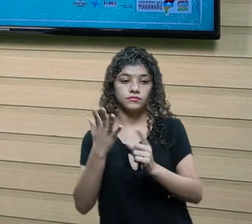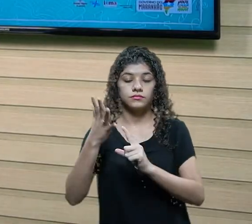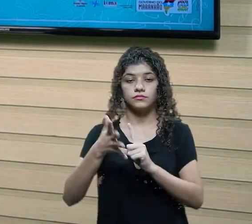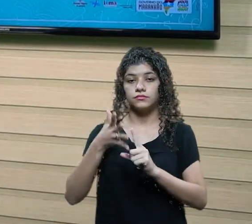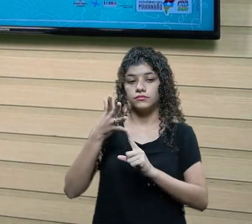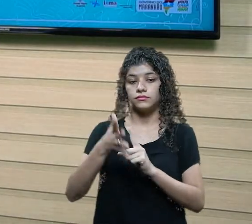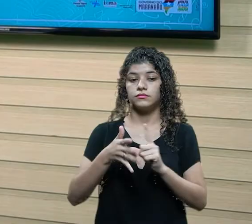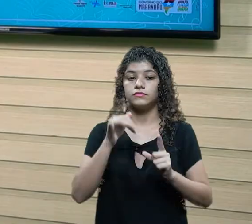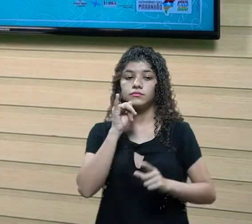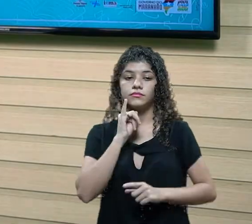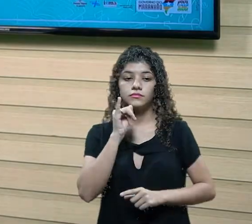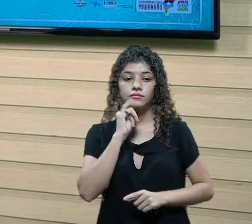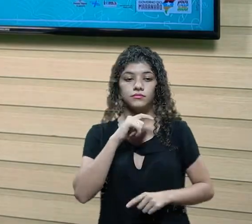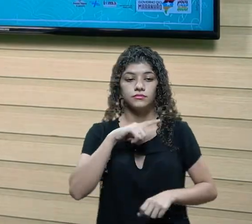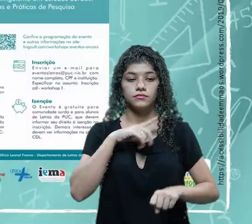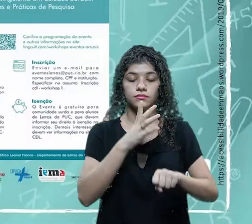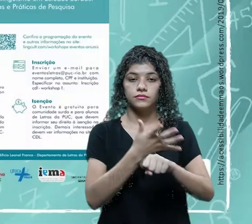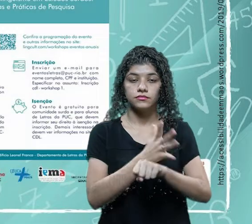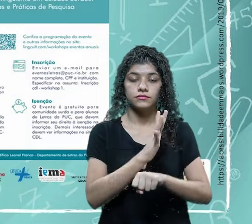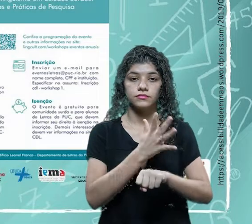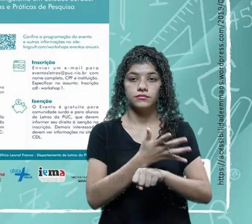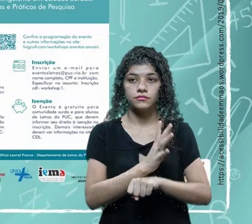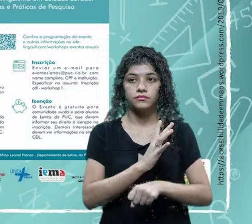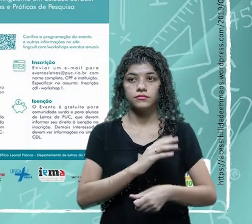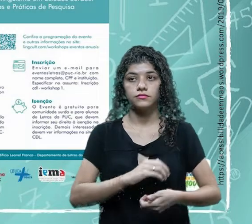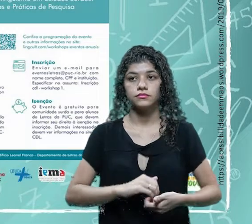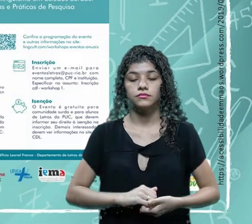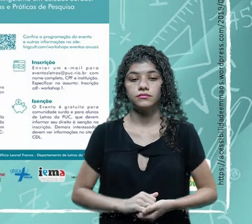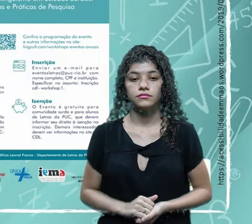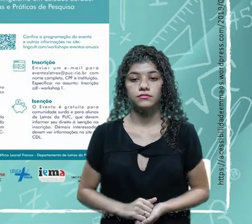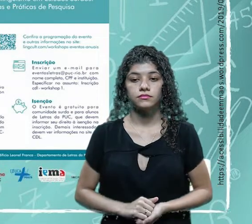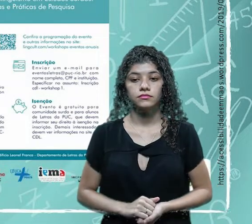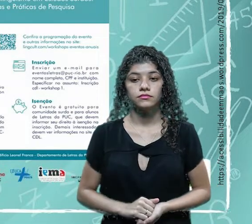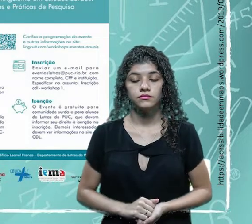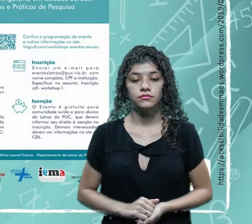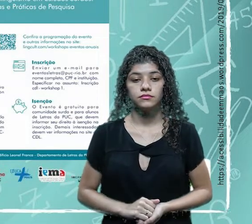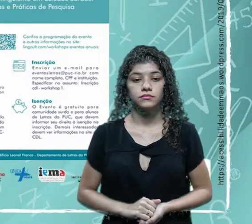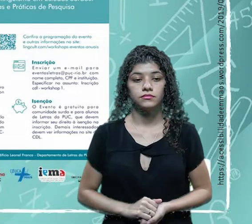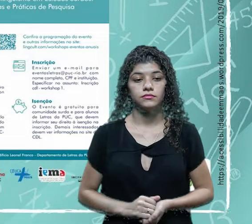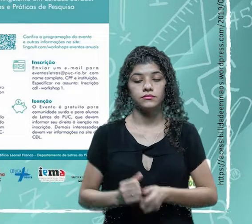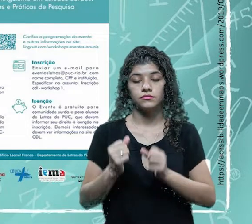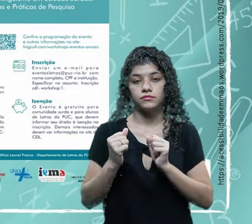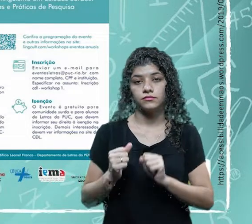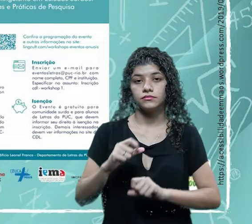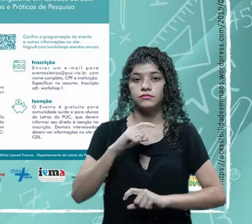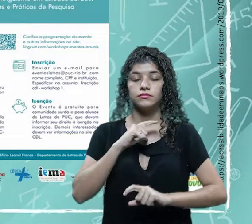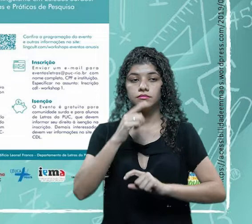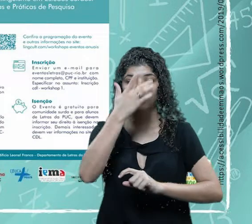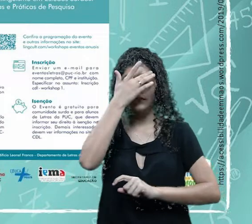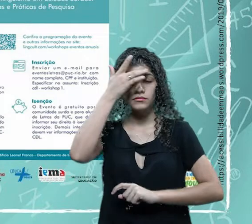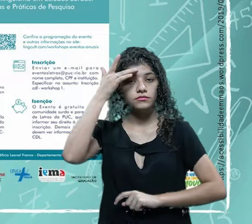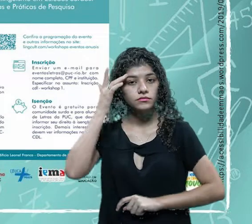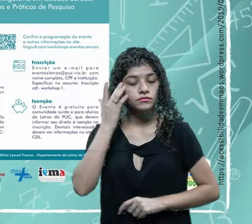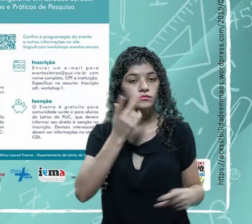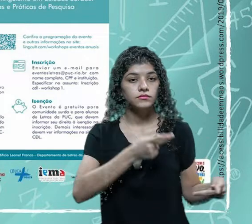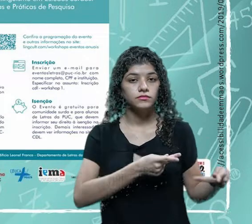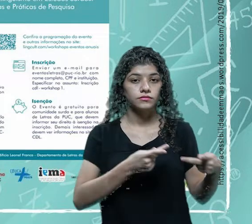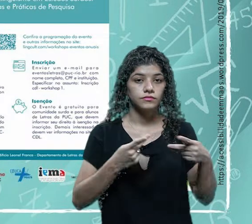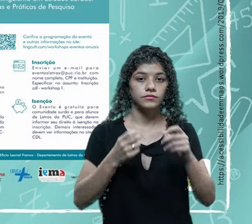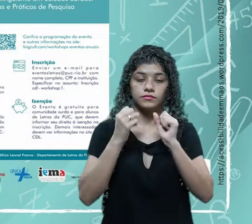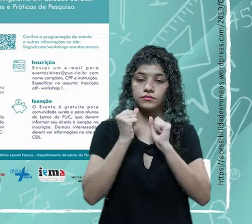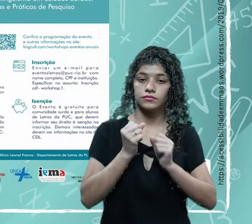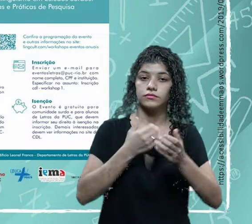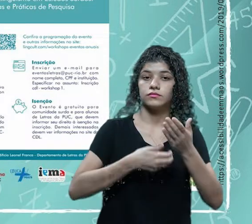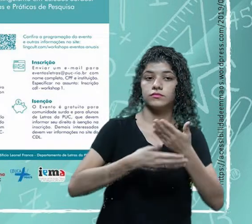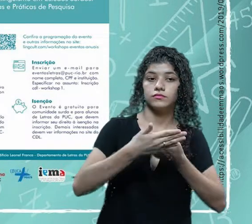palestra né porque envolve a prática é possível ter uma participação Direta do público né